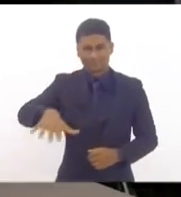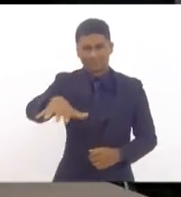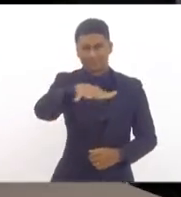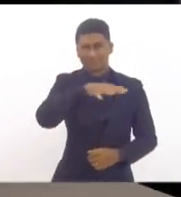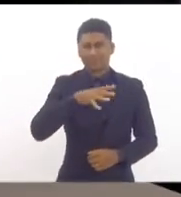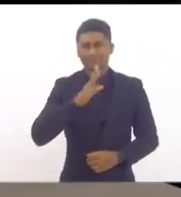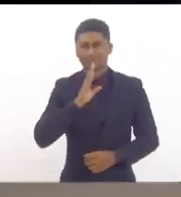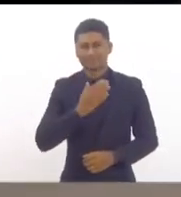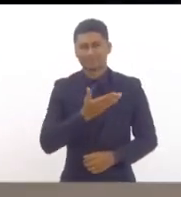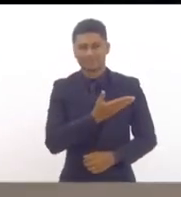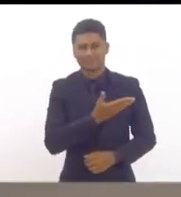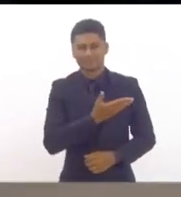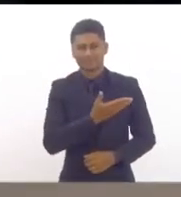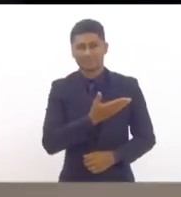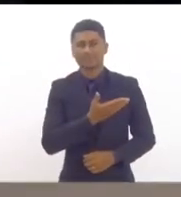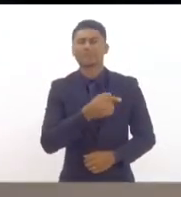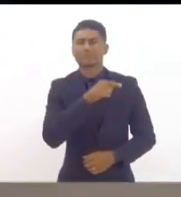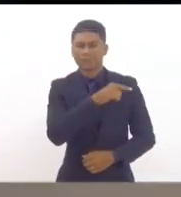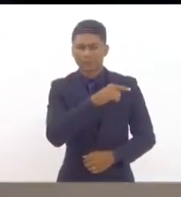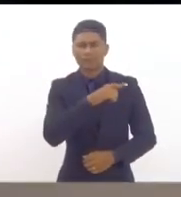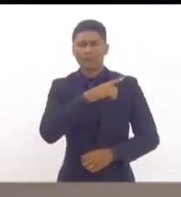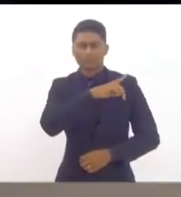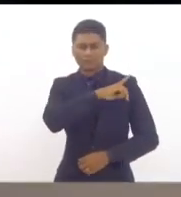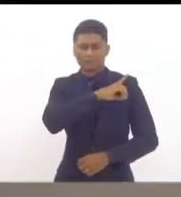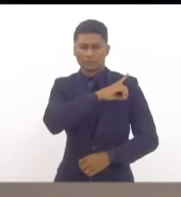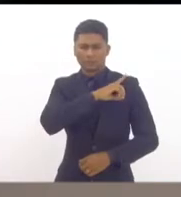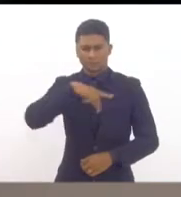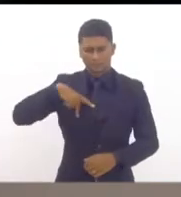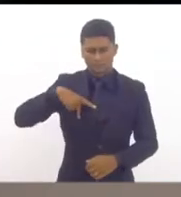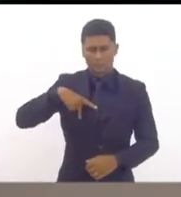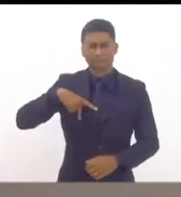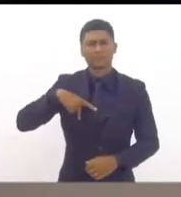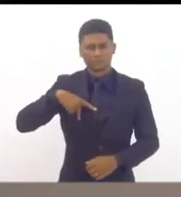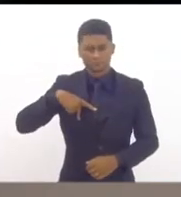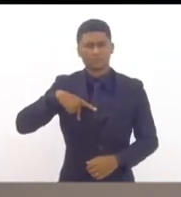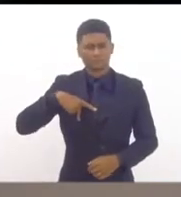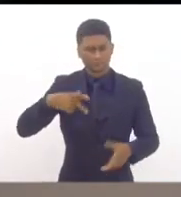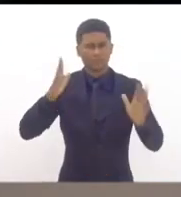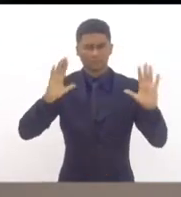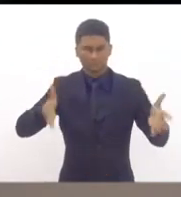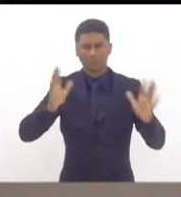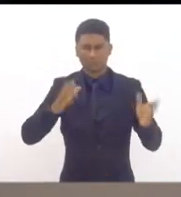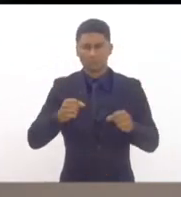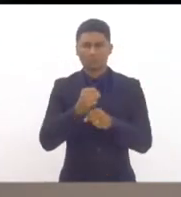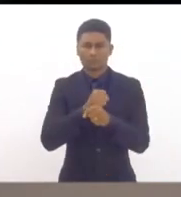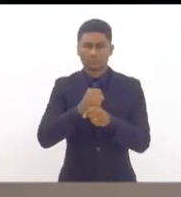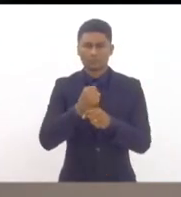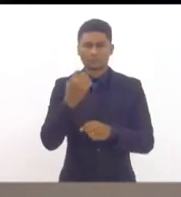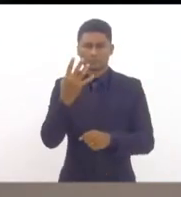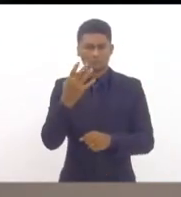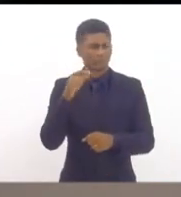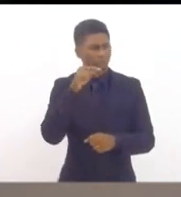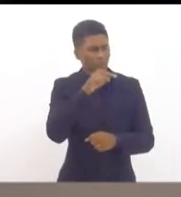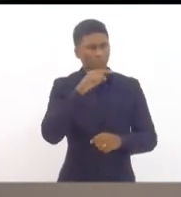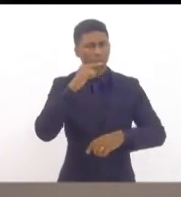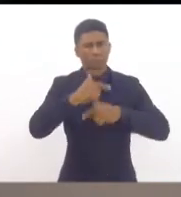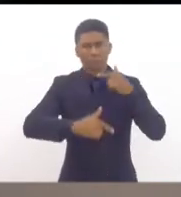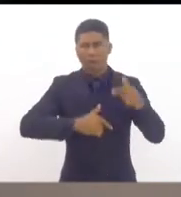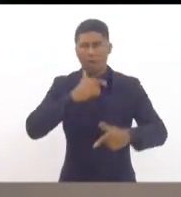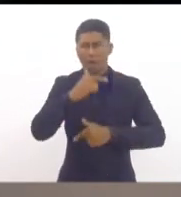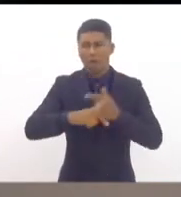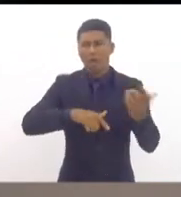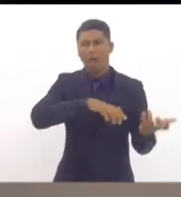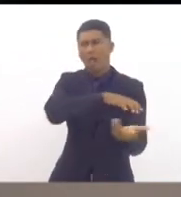André foi nosso defensor público geral durante 4 anos. Na minha opinião, revolucionou a Defensoria Pública. Existe uma Defensoria